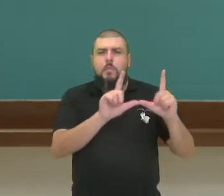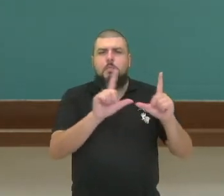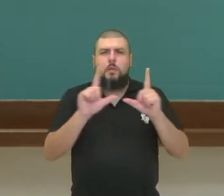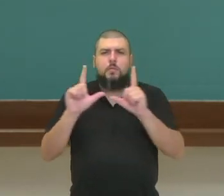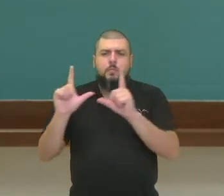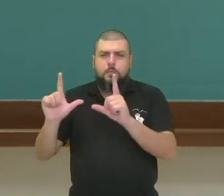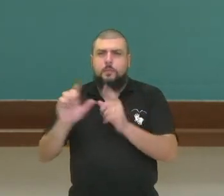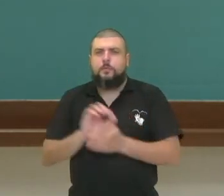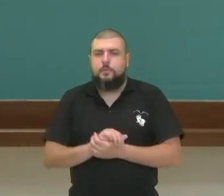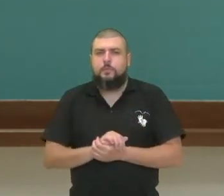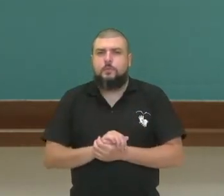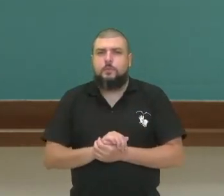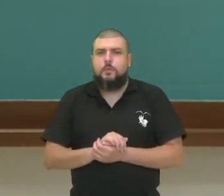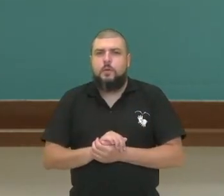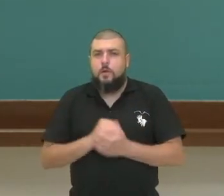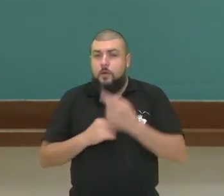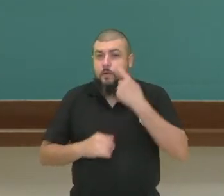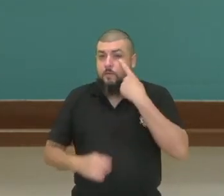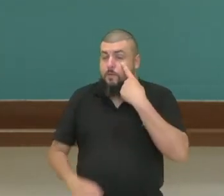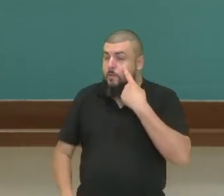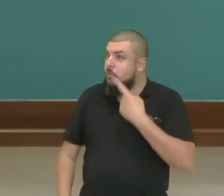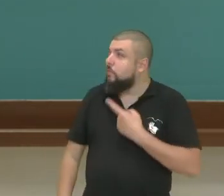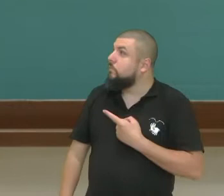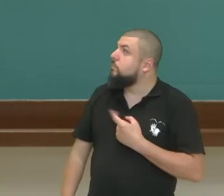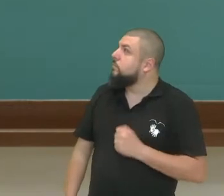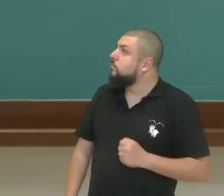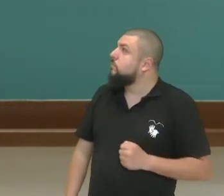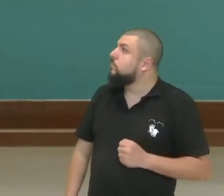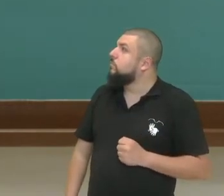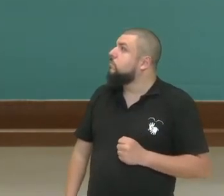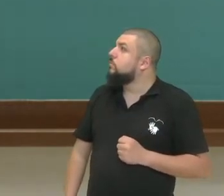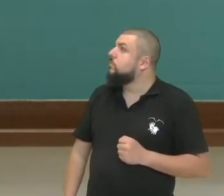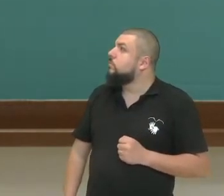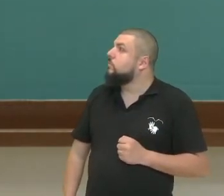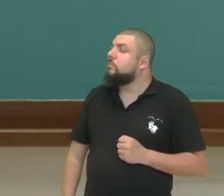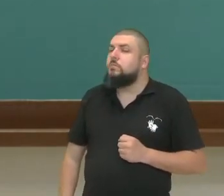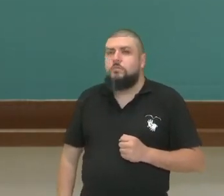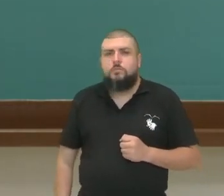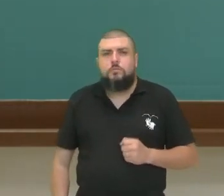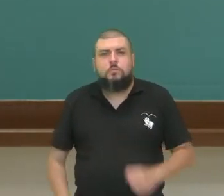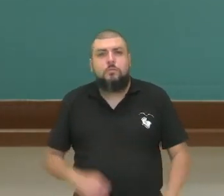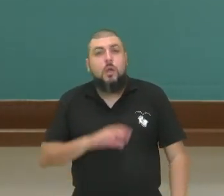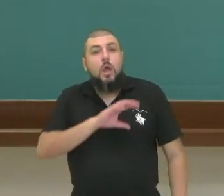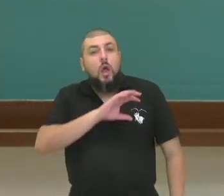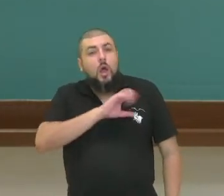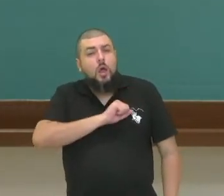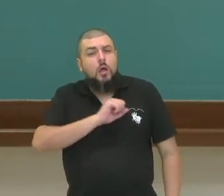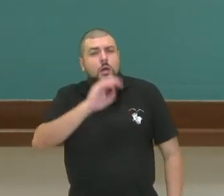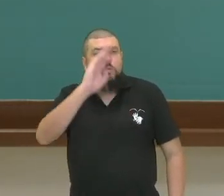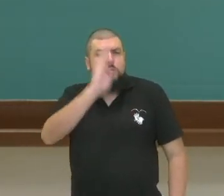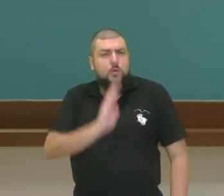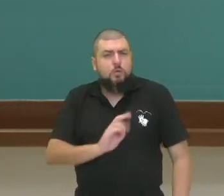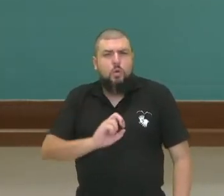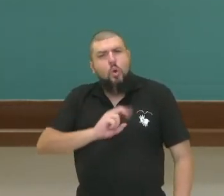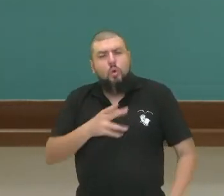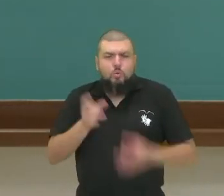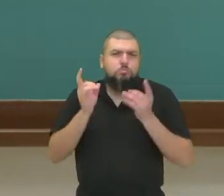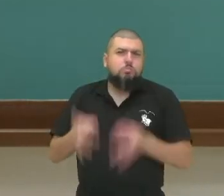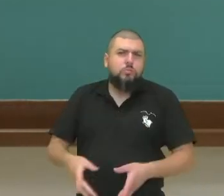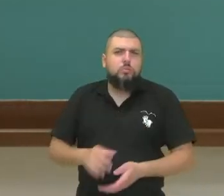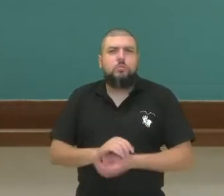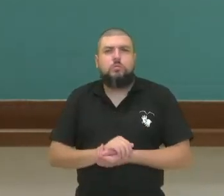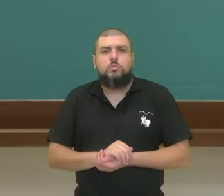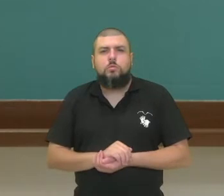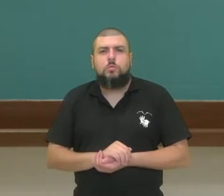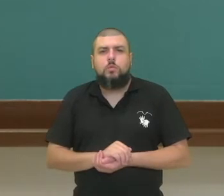Um aqui, escrito Ame-o o Brasil ou deixe-o. Brasil, ame-o ou deixe-o. E o outro aqui com a bandeira